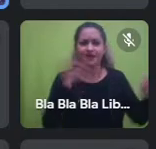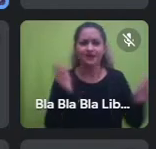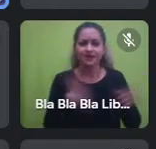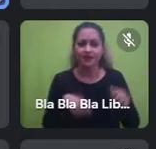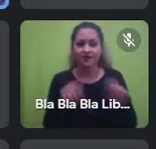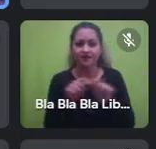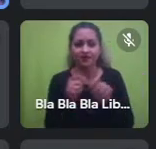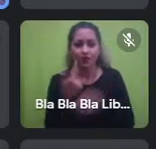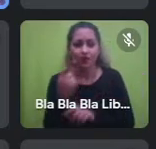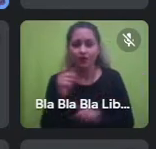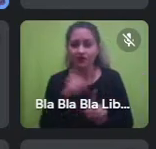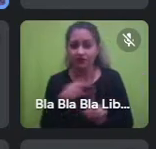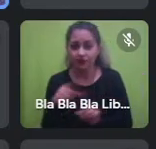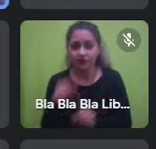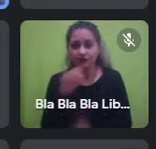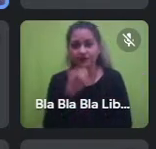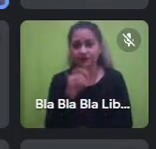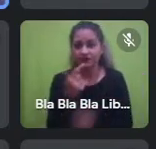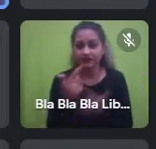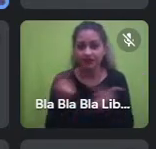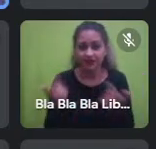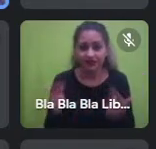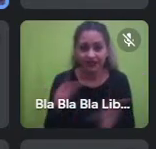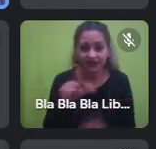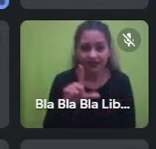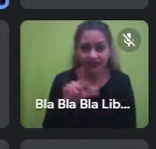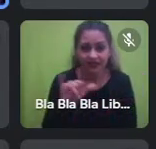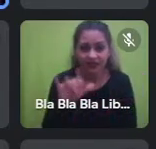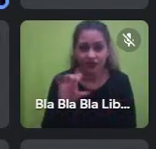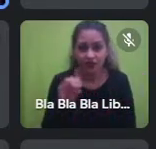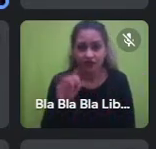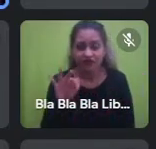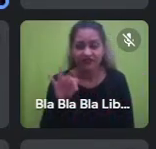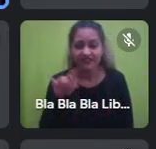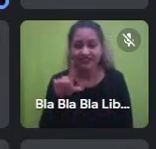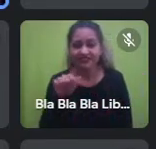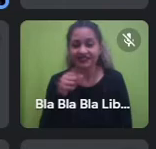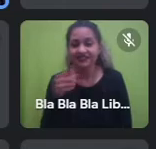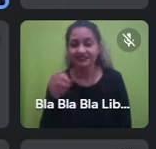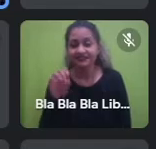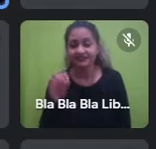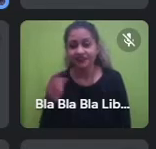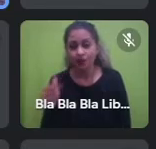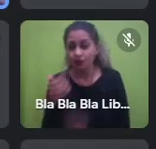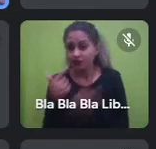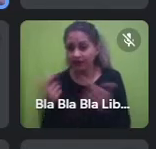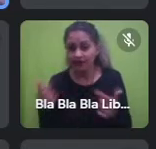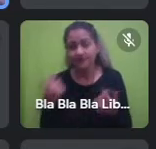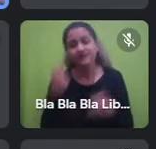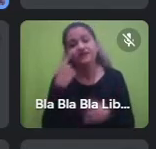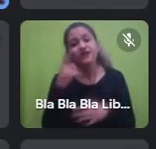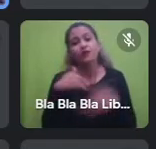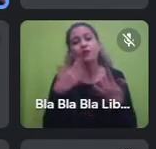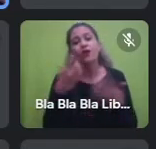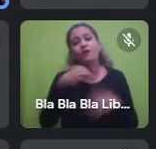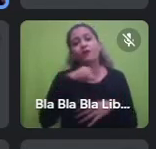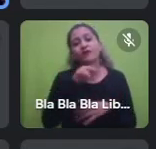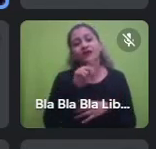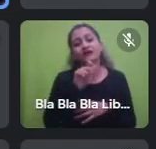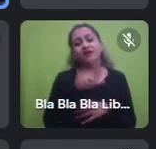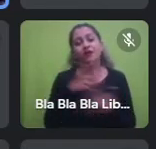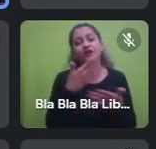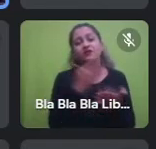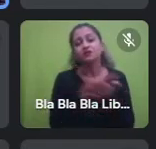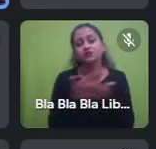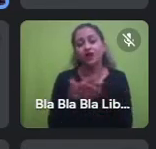Agora, se você não tem um liofilizador, você tem que optar qual é o metal que quer estudar. Por exemplo, se você quer fazer mercúrio,